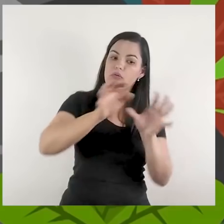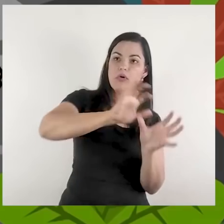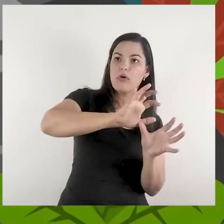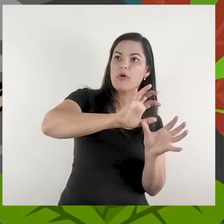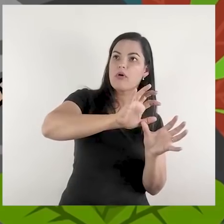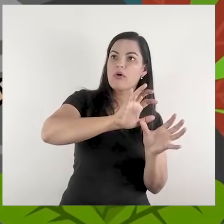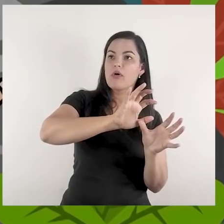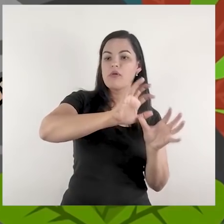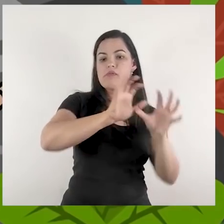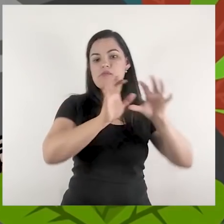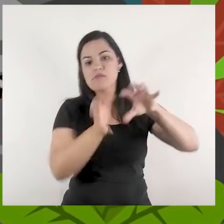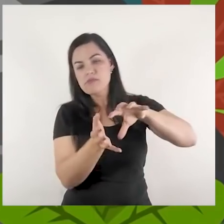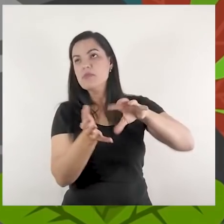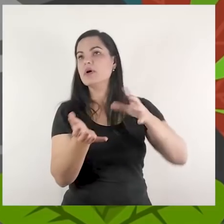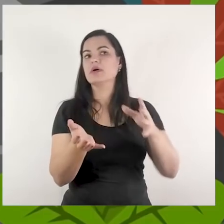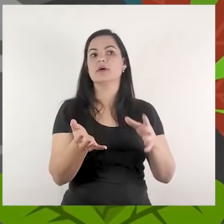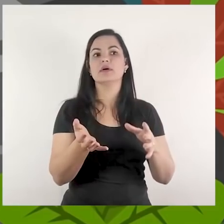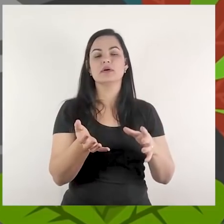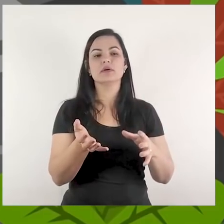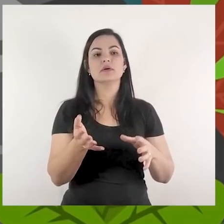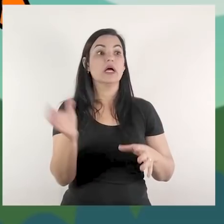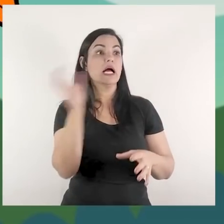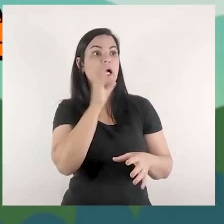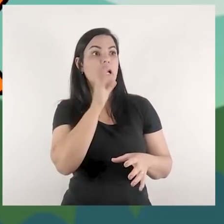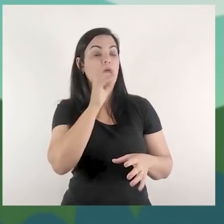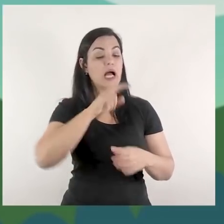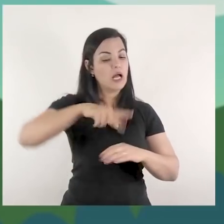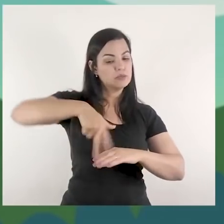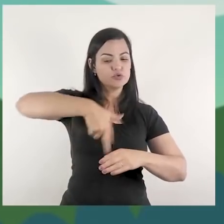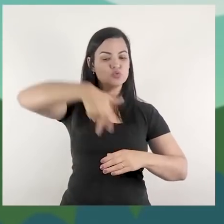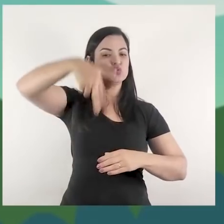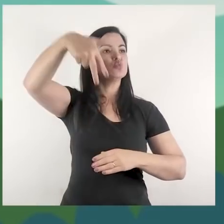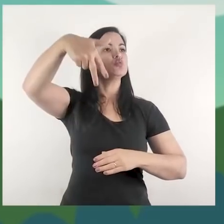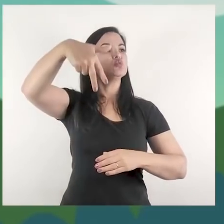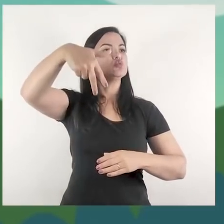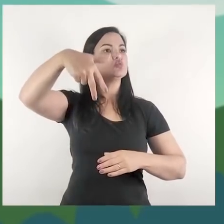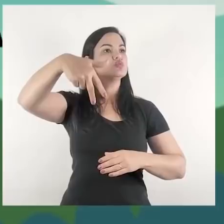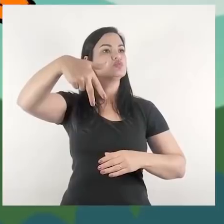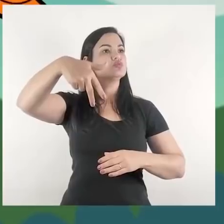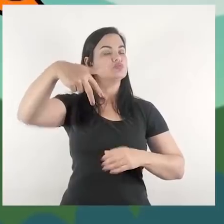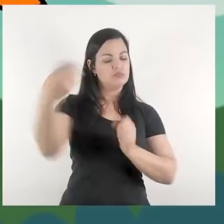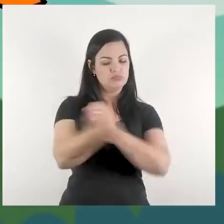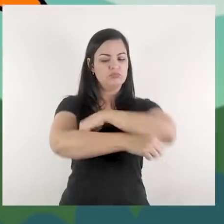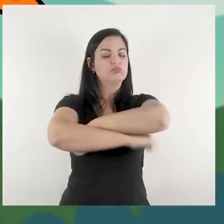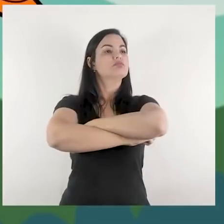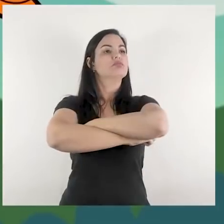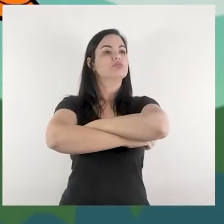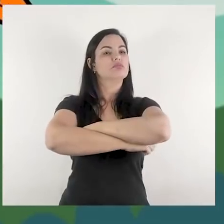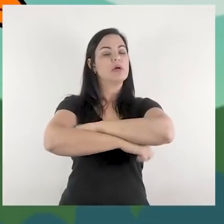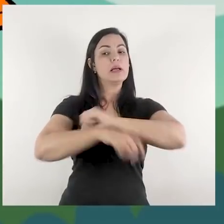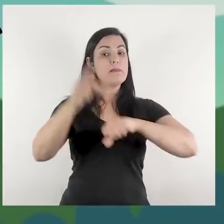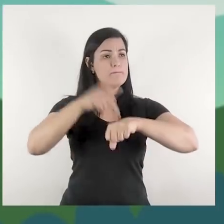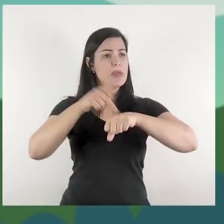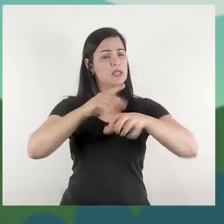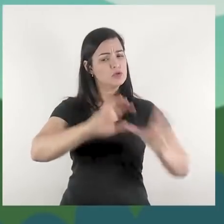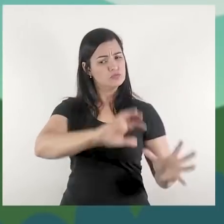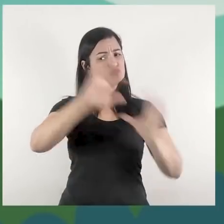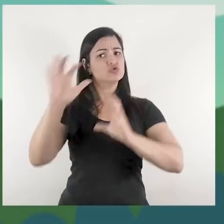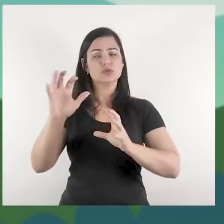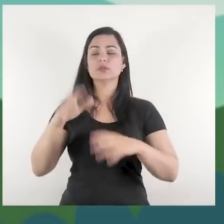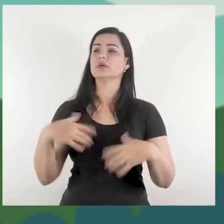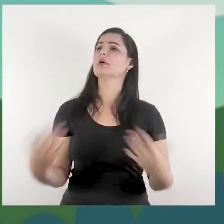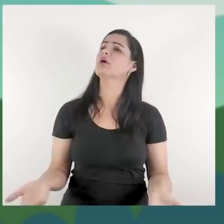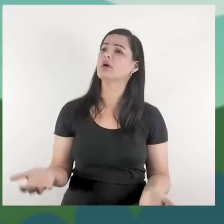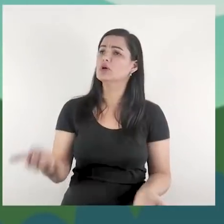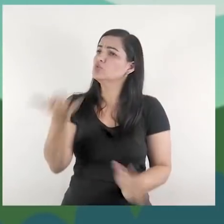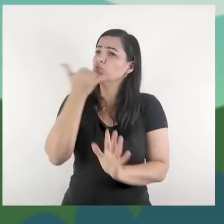vovô. Levante a pedra imediatamente, gênio! Eu não sou mágico, Zico. Quer dizer, mestre. E eu estou sem bateria, lembra? E eu não